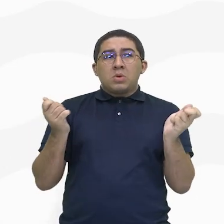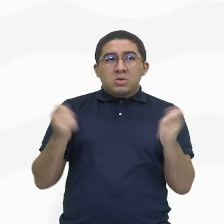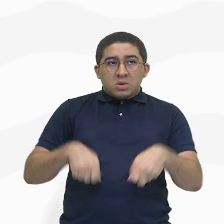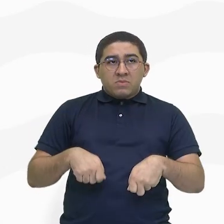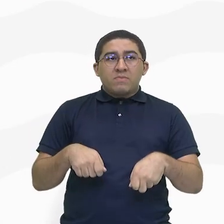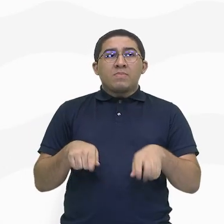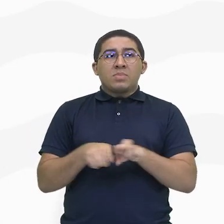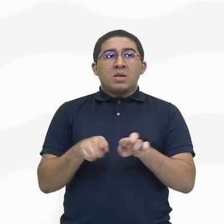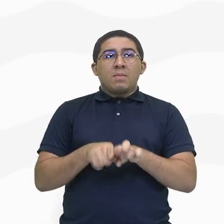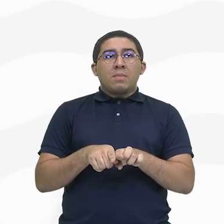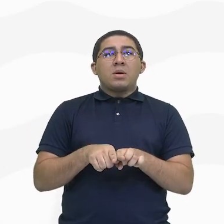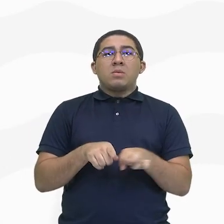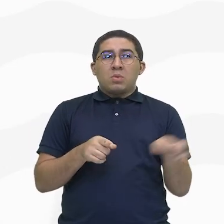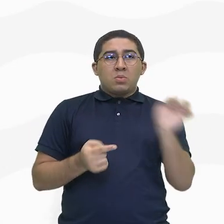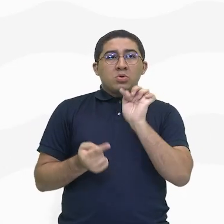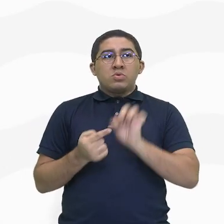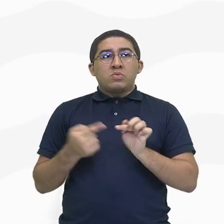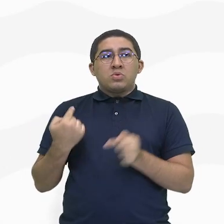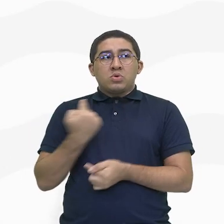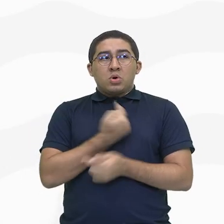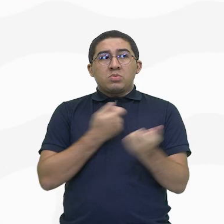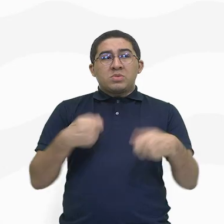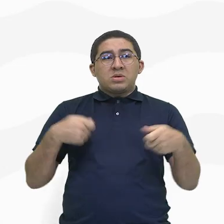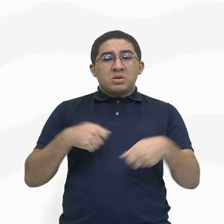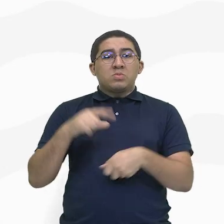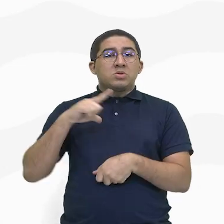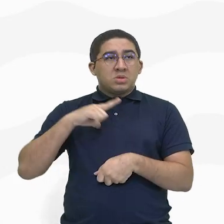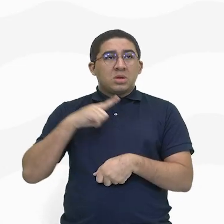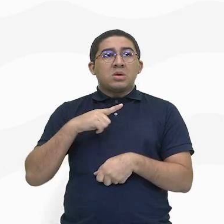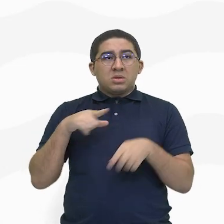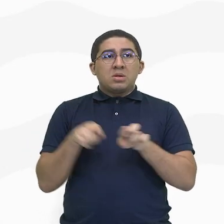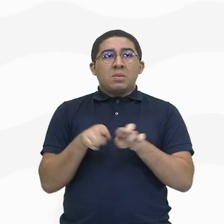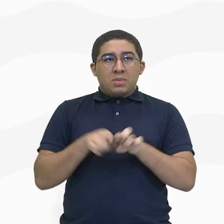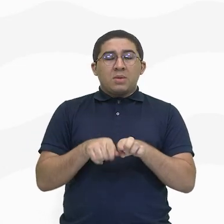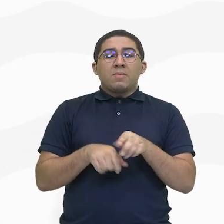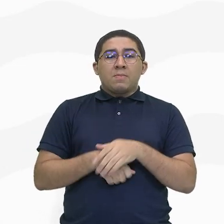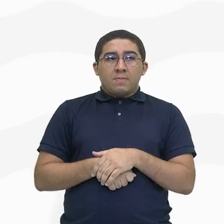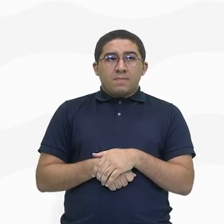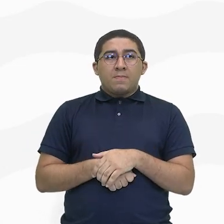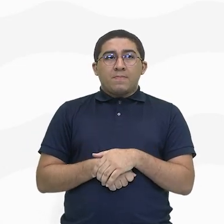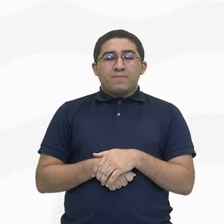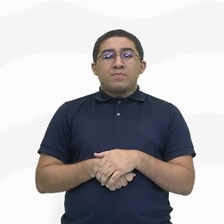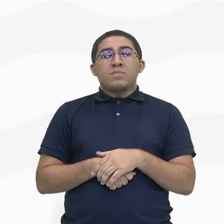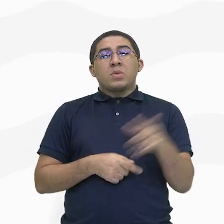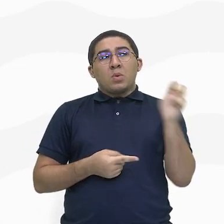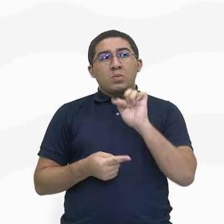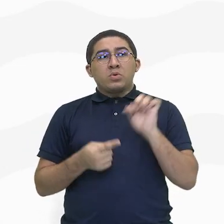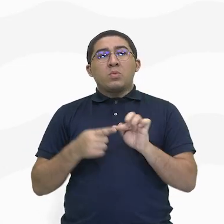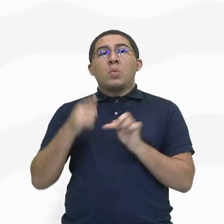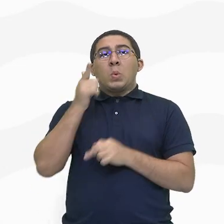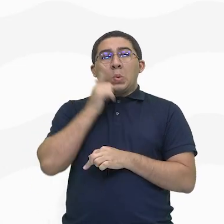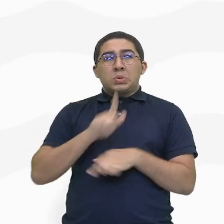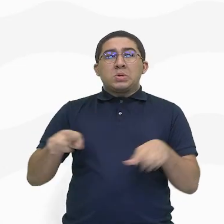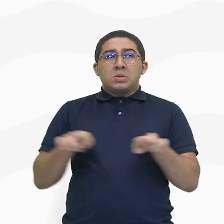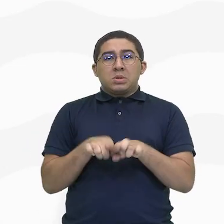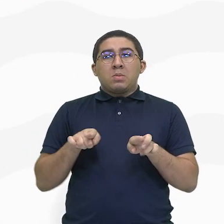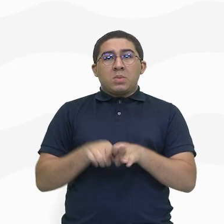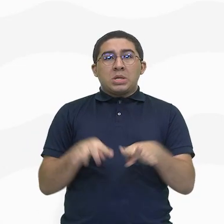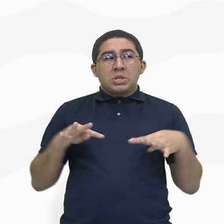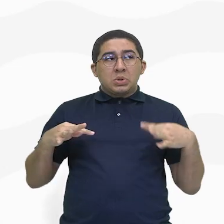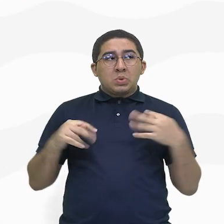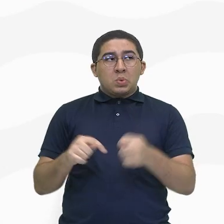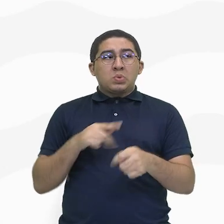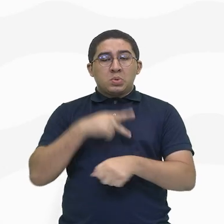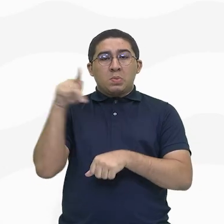metas que a gente precisa bater, né? Digamos assim, bater essas metas, e todos